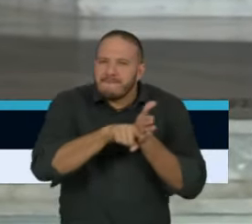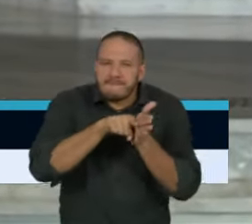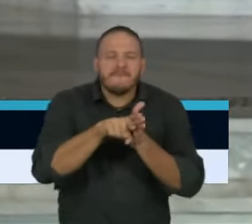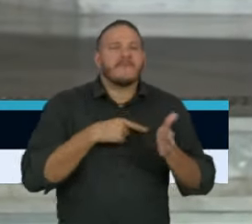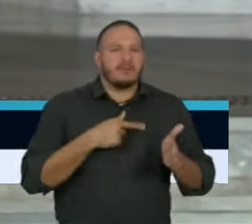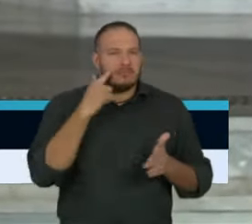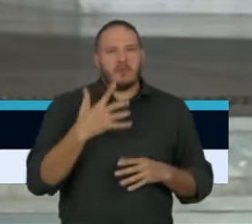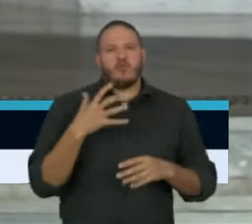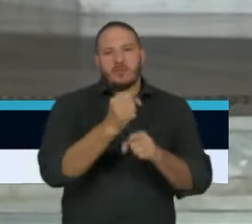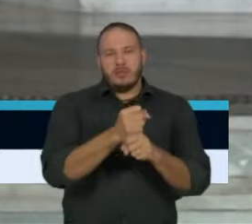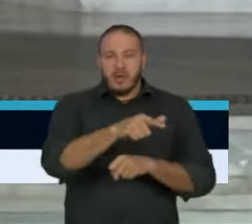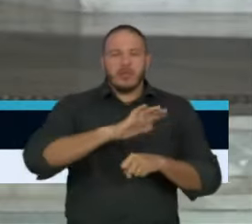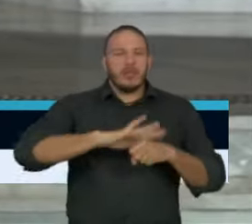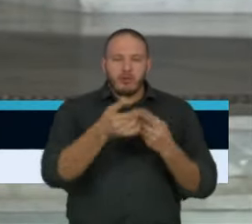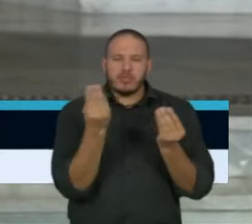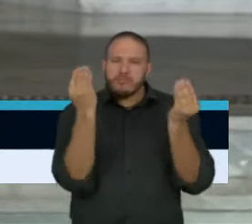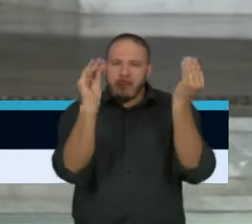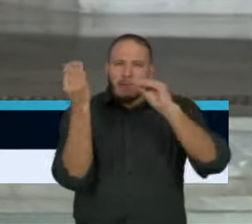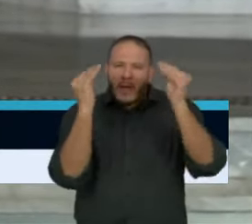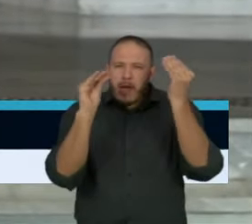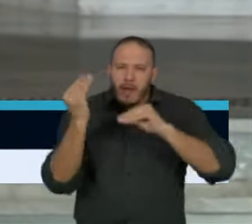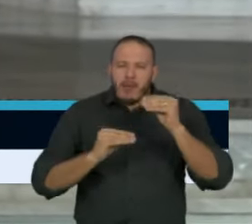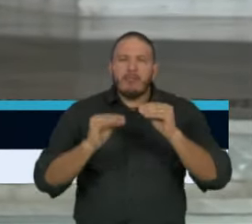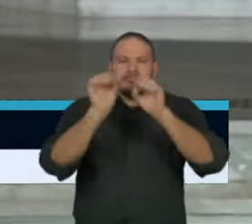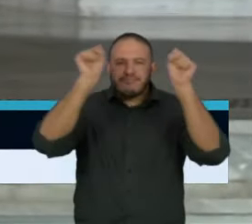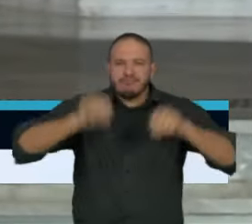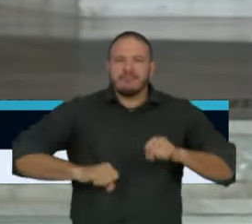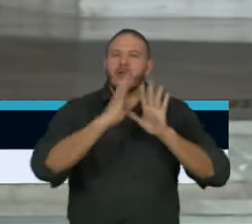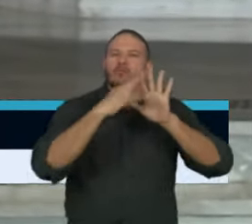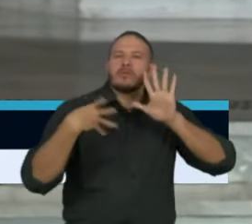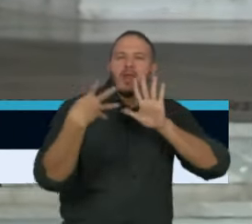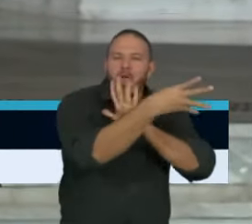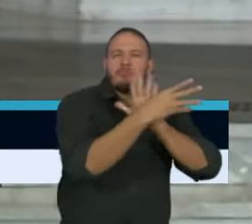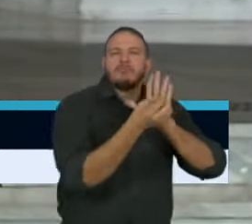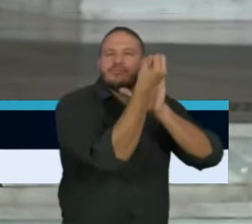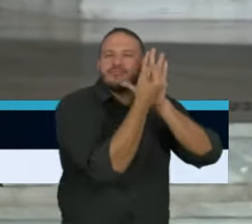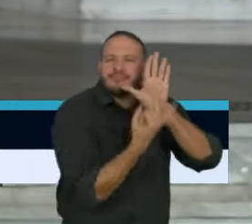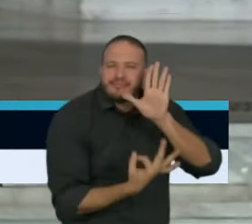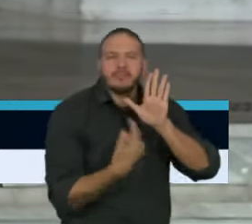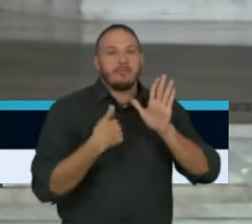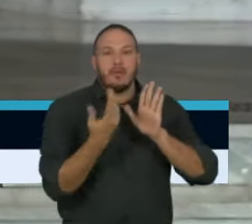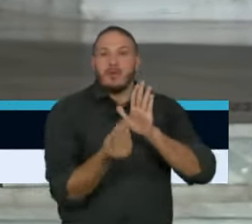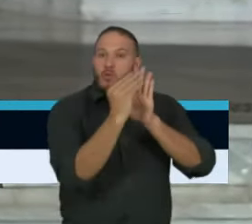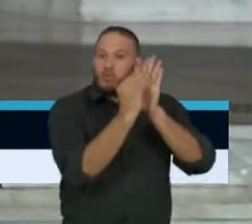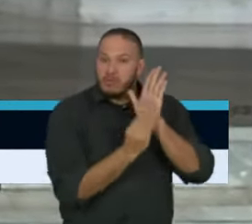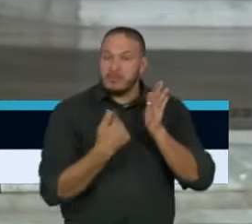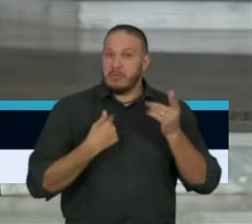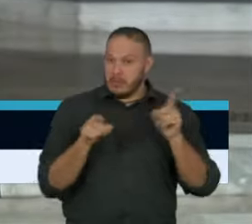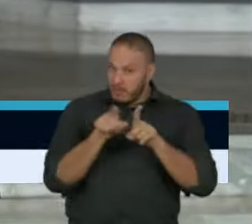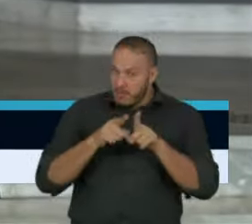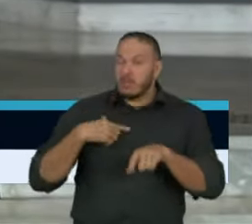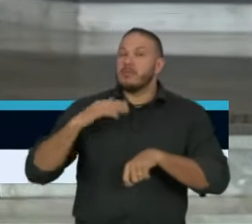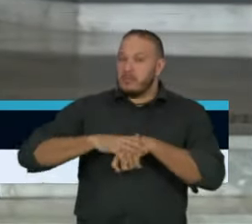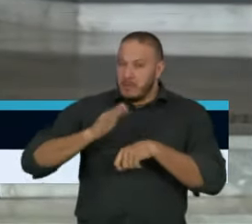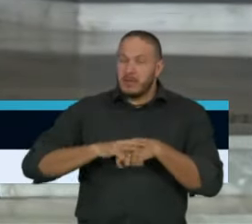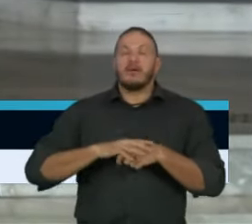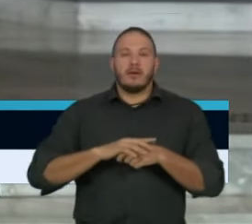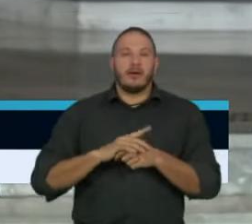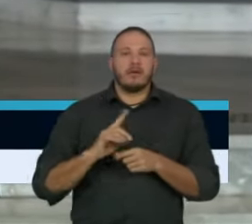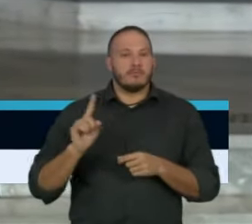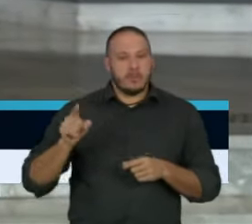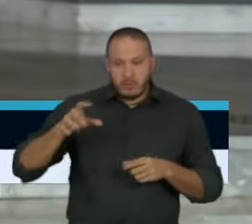casos lançados no sistema. Isso dentro de um fluxo que inclua, inclusive, a participação